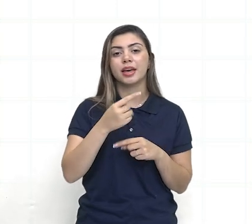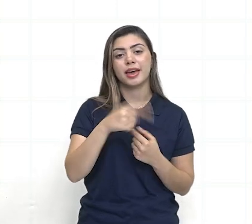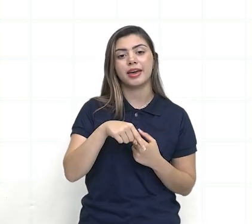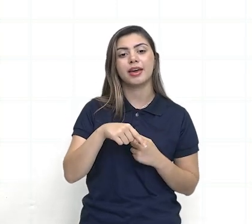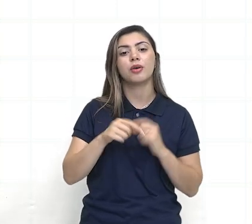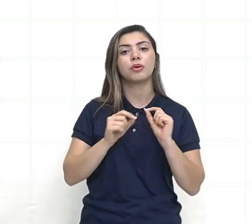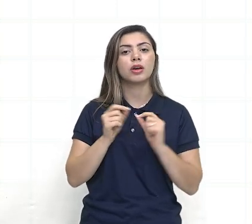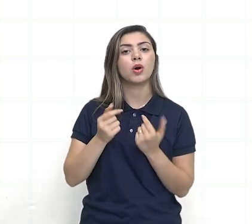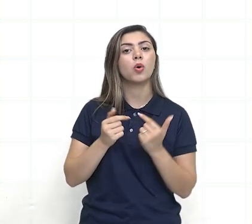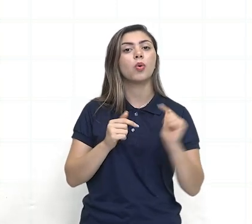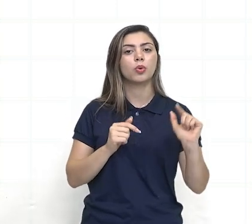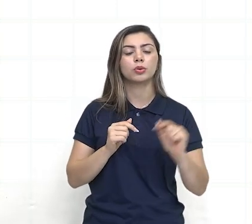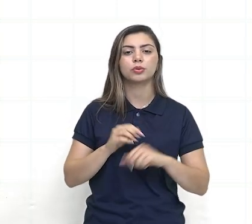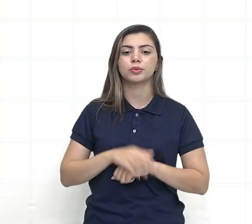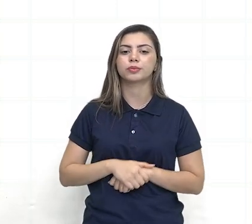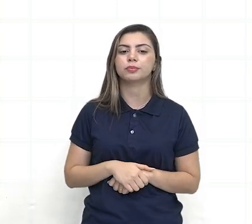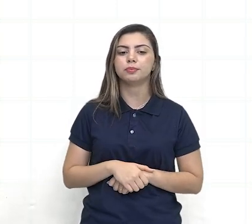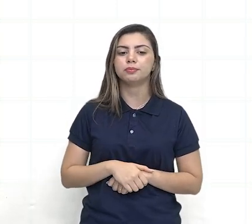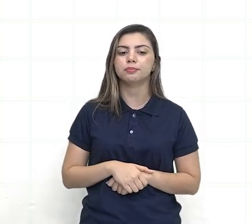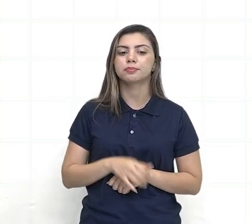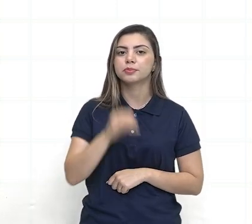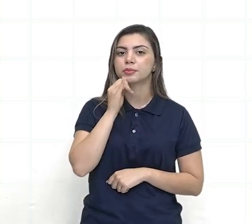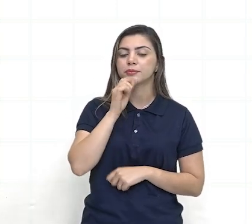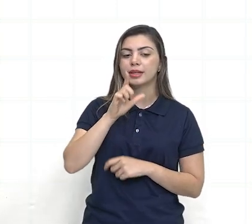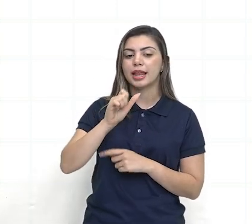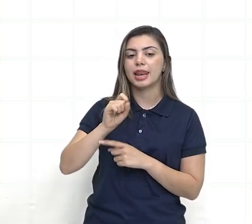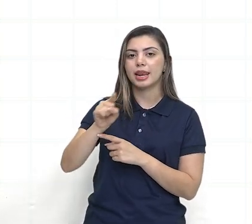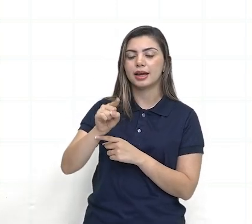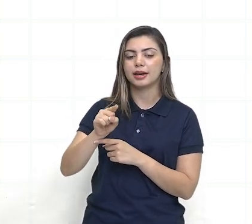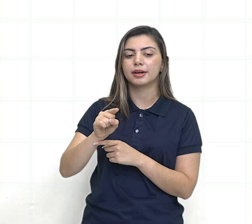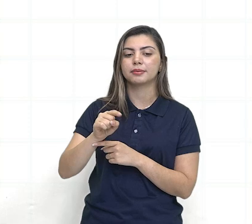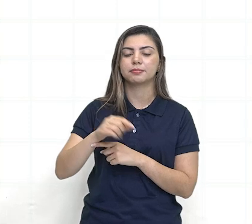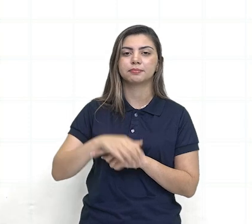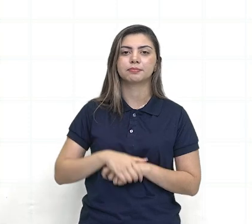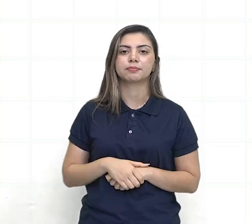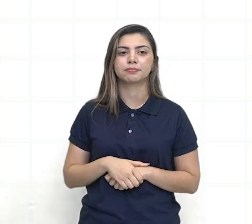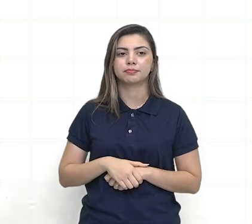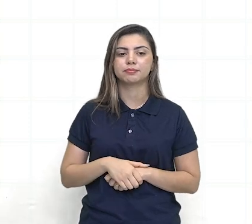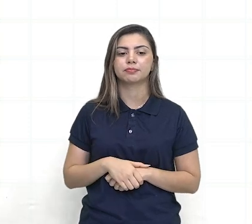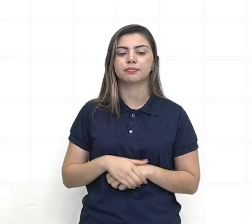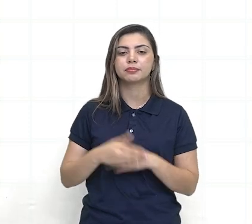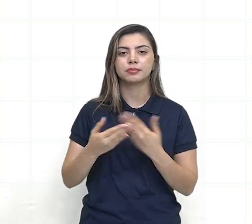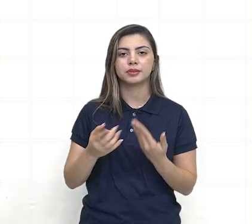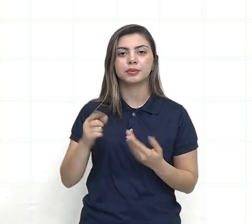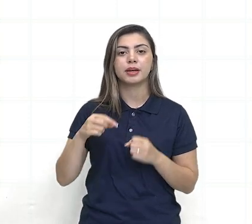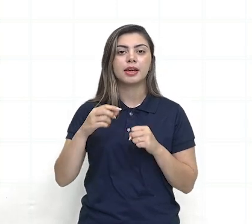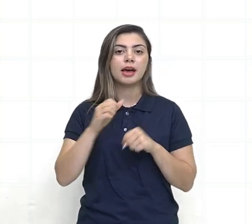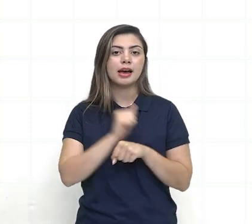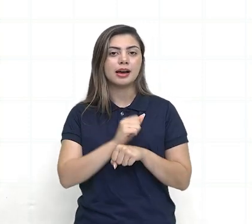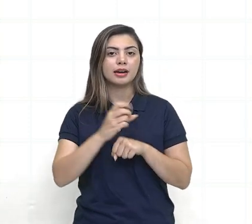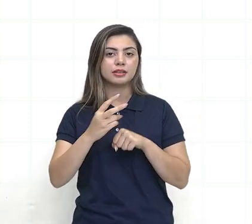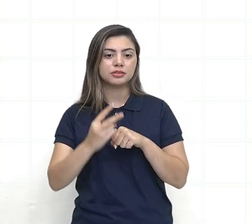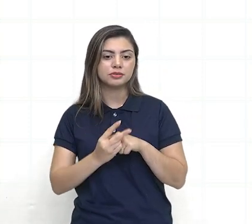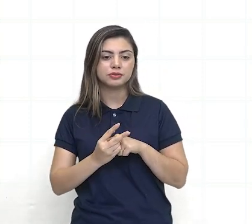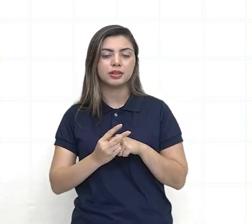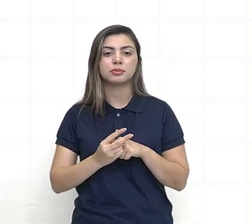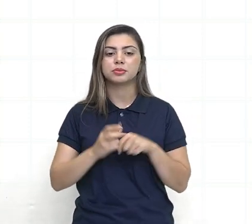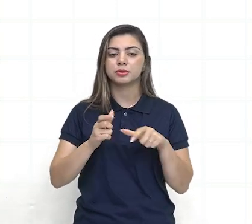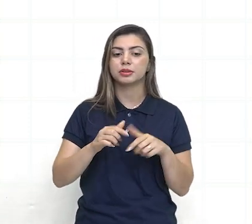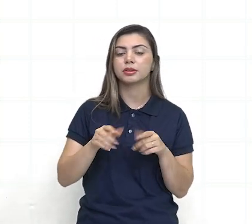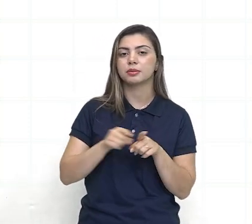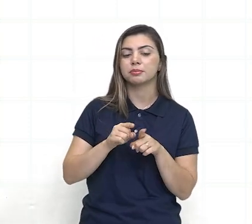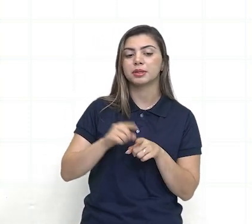certo? Exemplo, lá, né? Lá aqui, advérbio de lugar, lá.